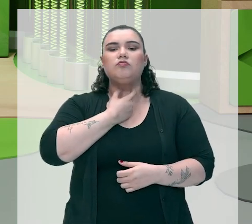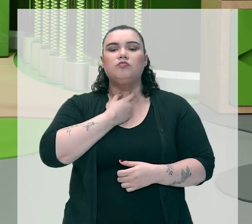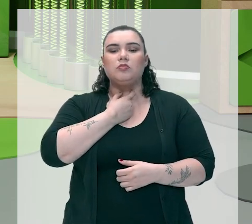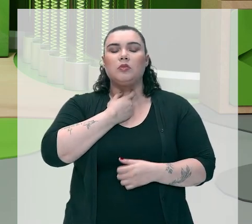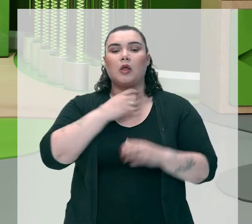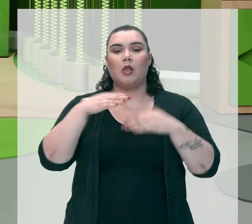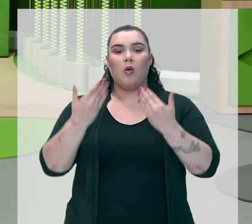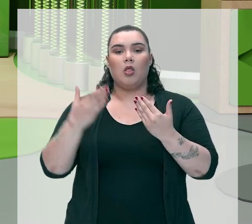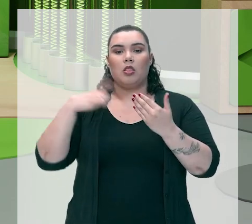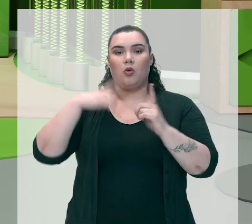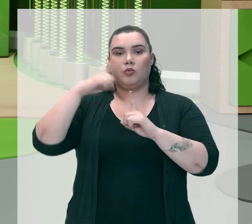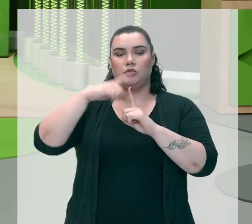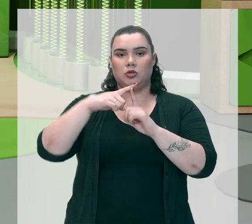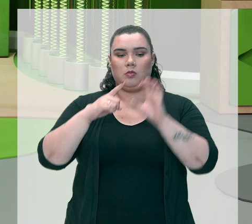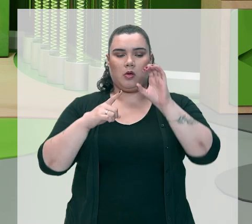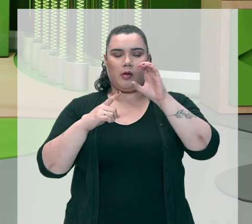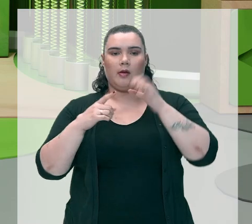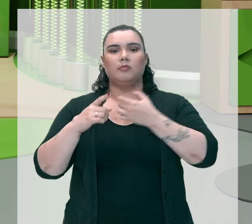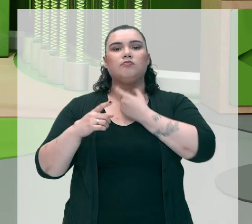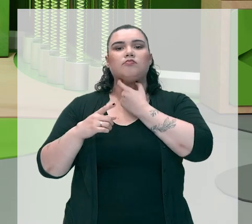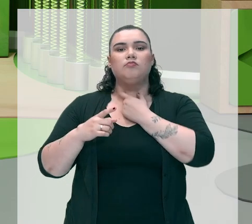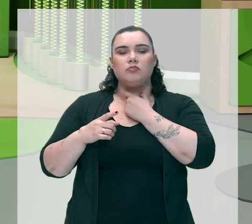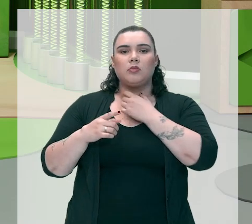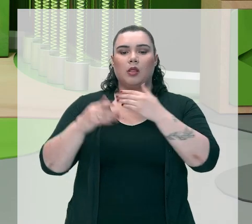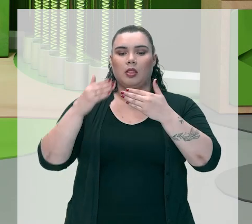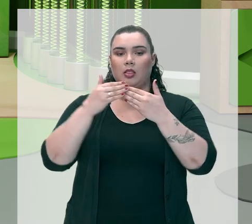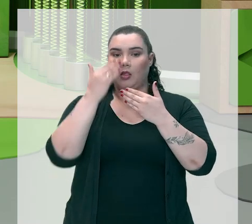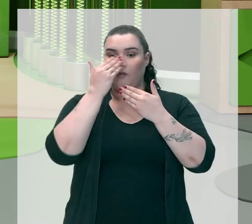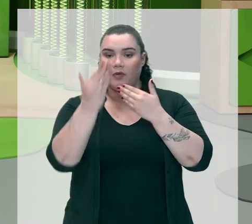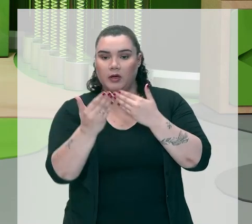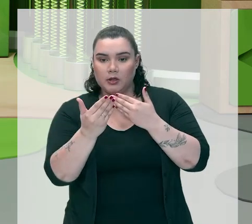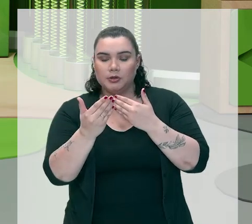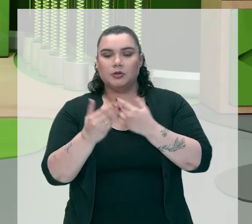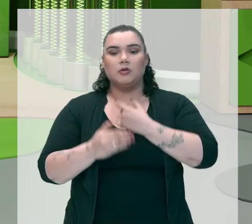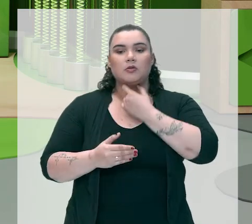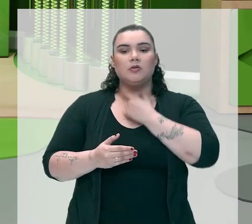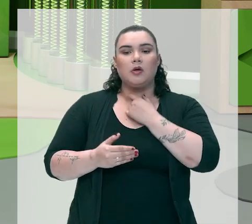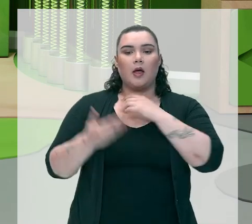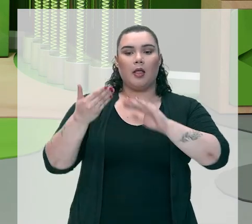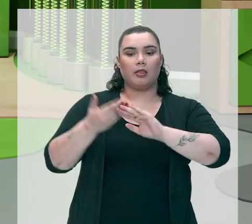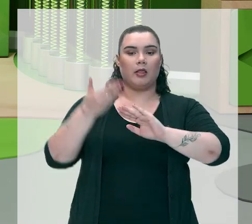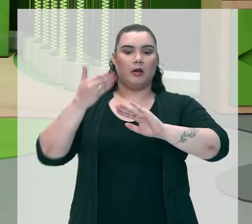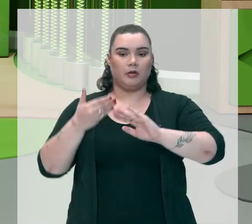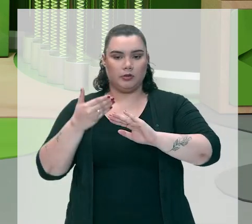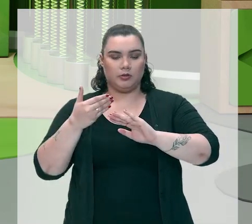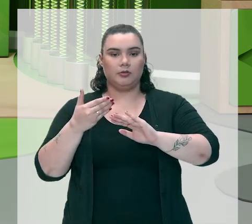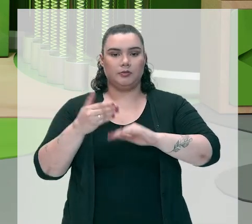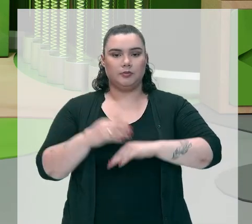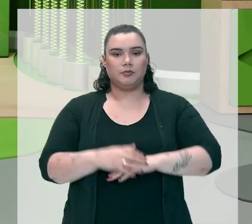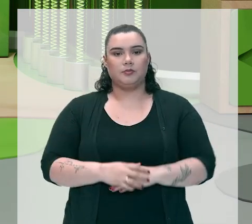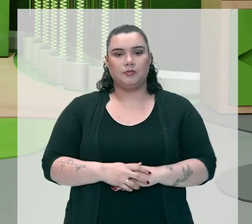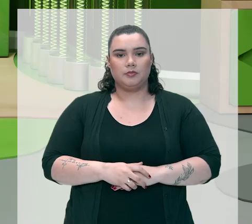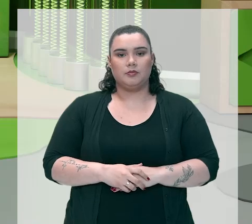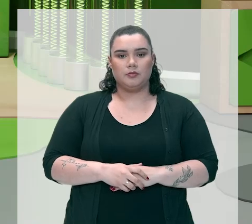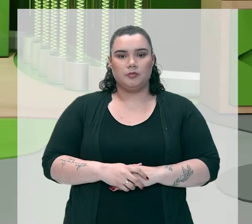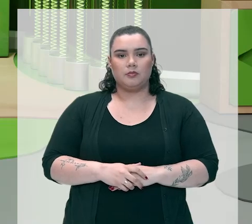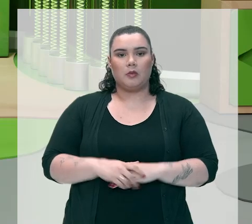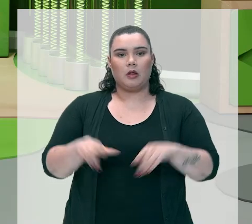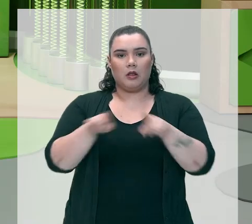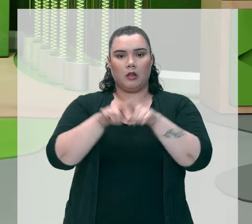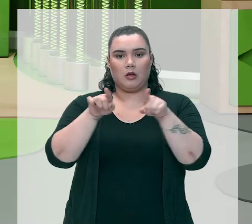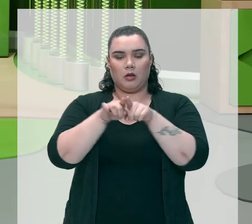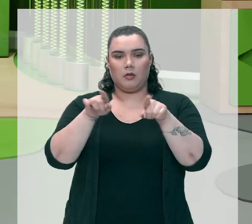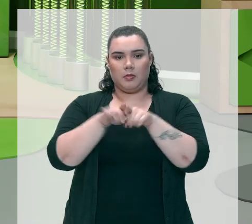né, ou glândula pituitária, localizada na região aqui, ó, do encéfalo, como a gente pode observar, né, na parte